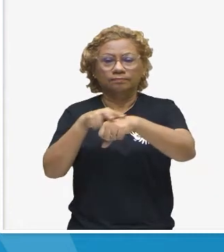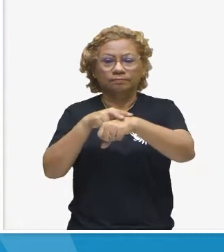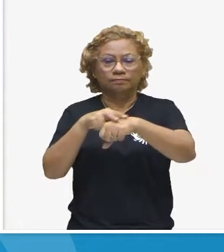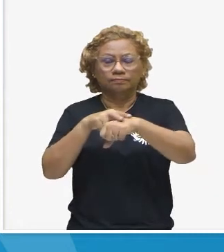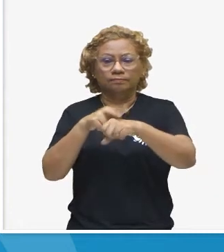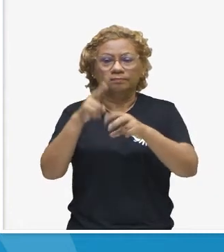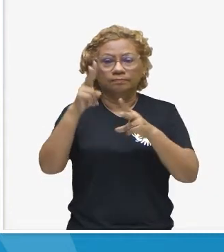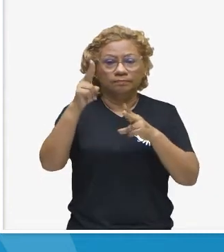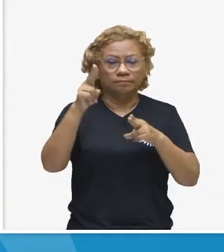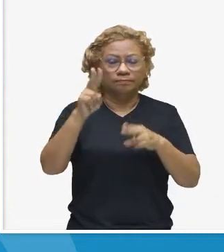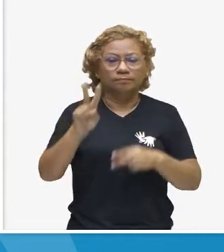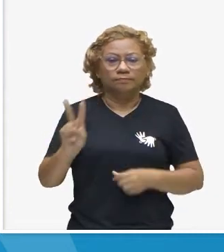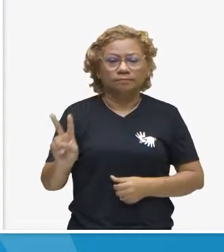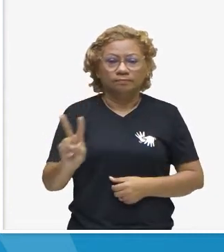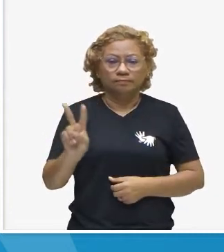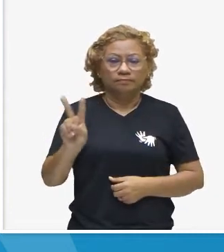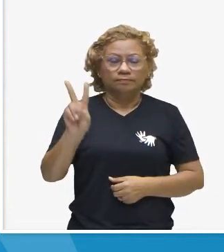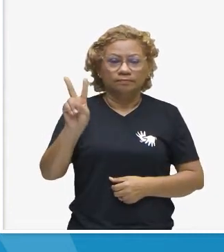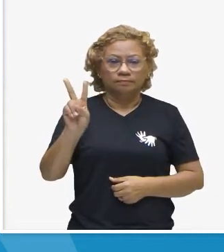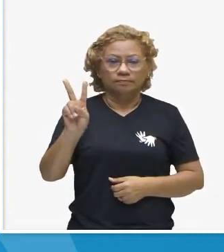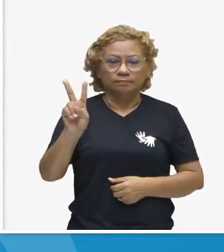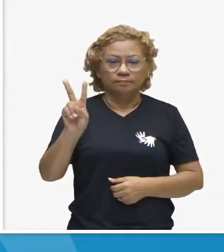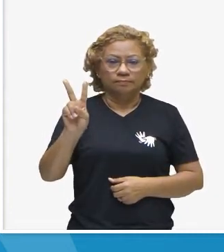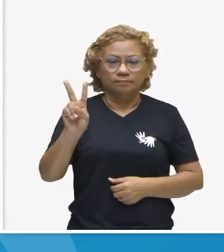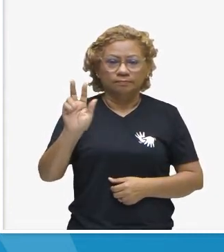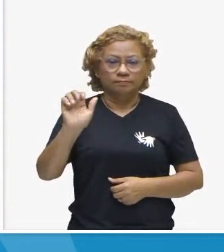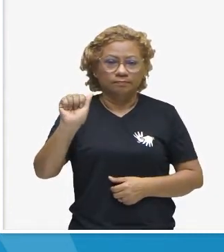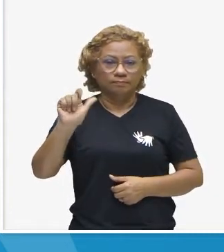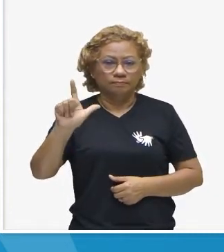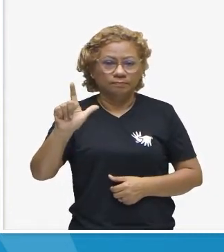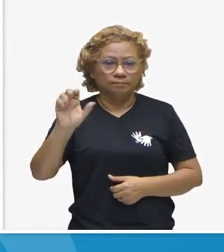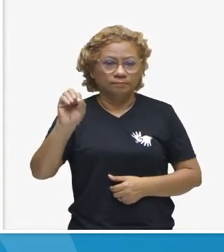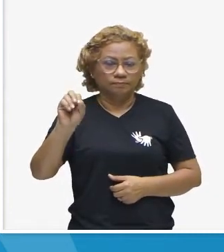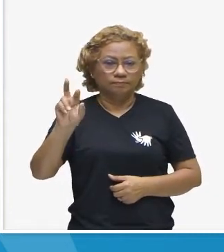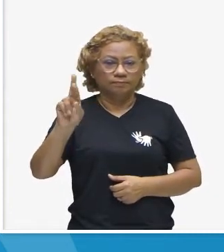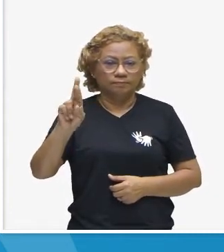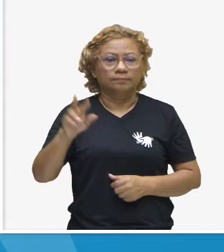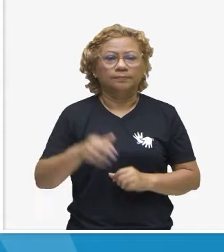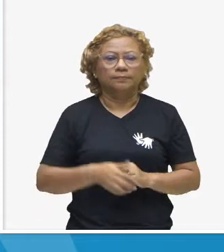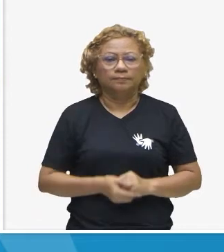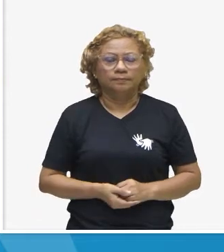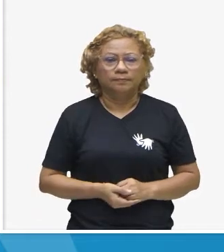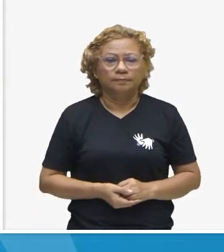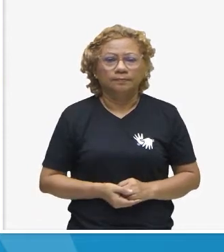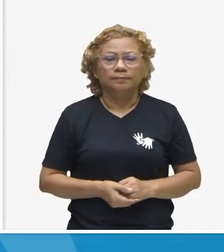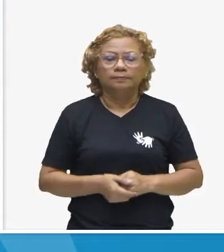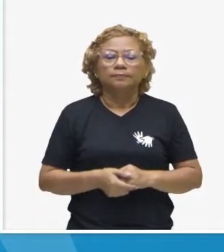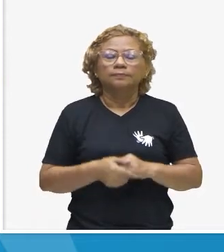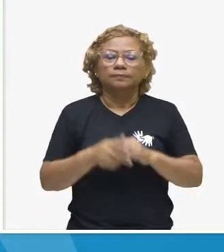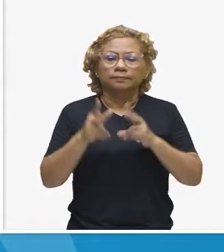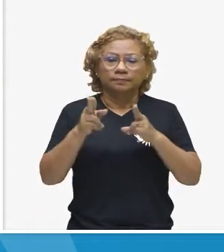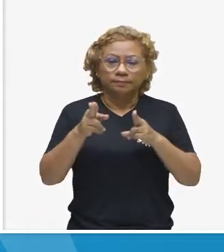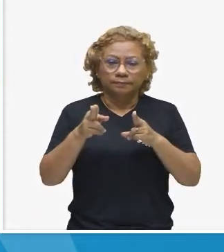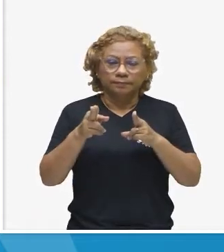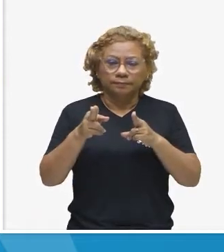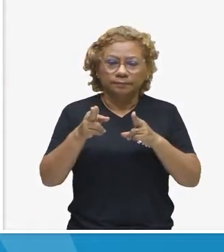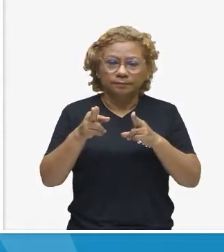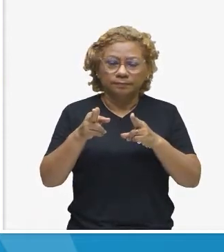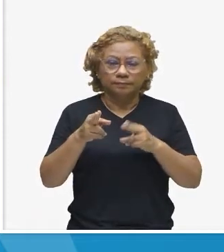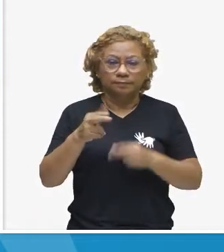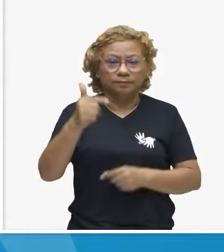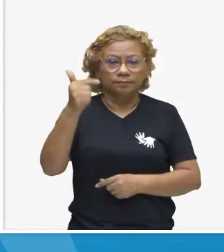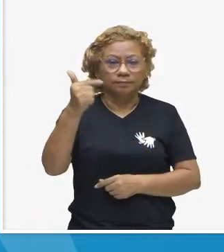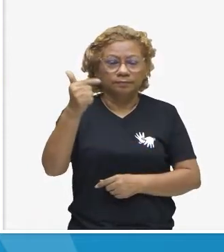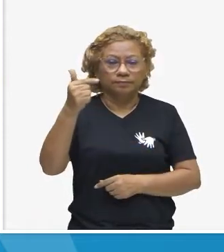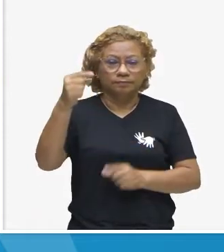em graus, eles são congruentes. Da mesma forma aqui, ó, o número 2, tá vendo? Ó? Eles estão na parte de cima, sendo